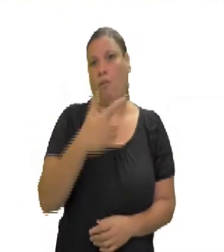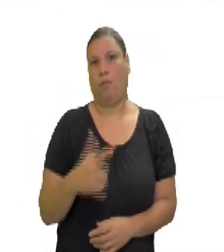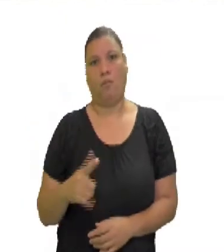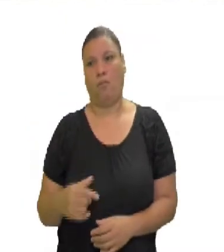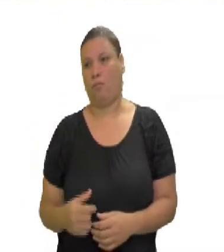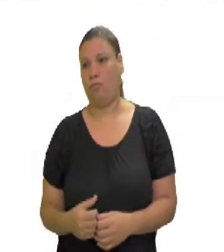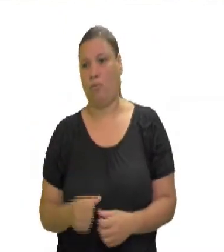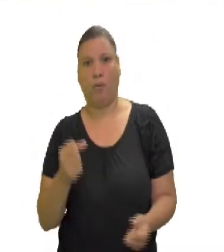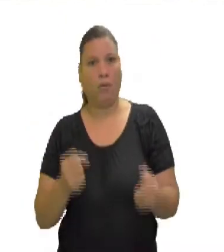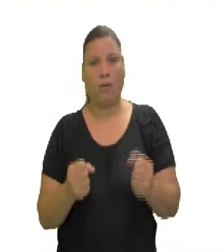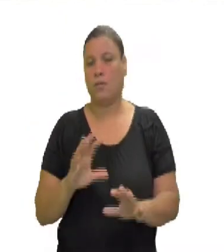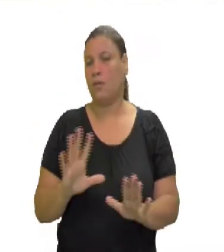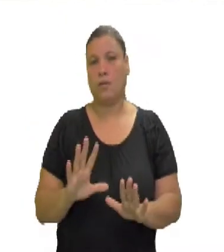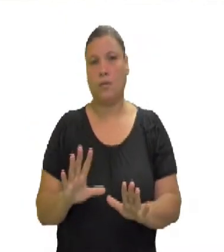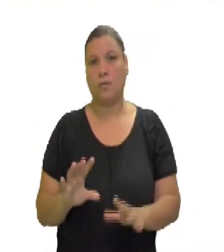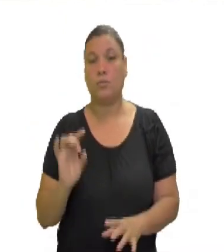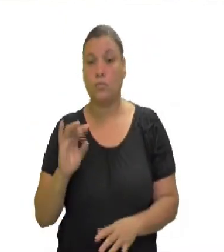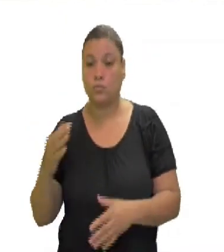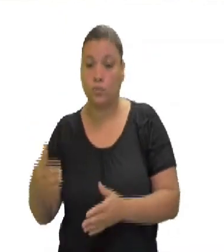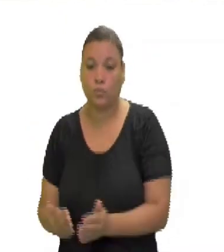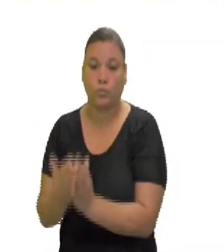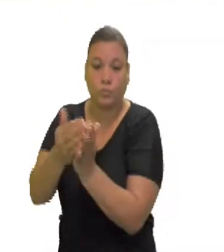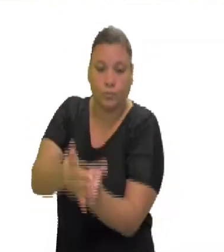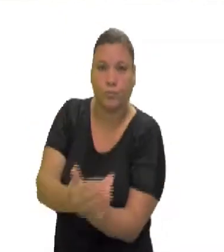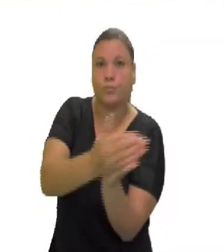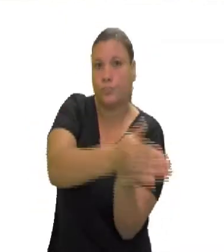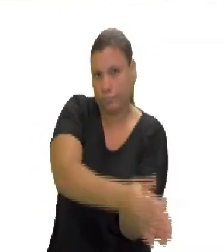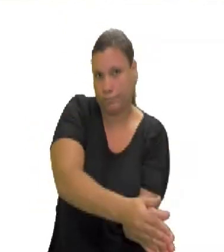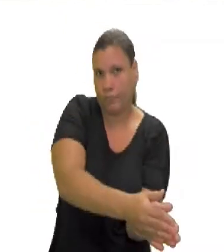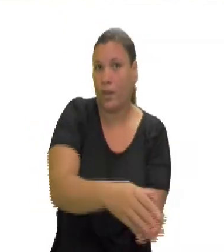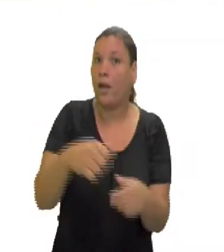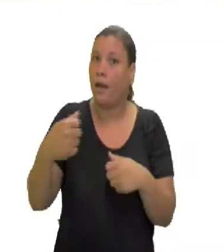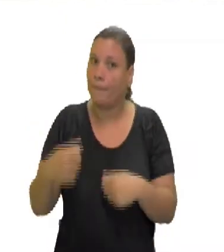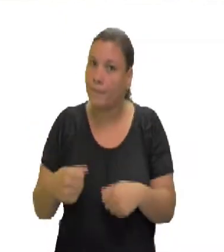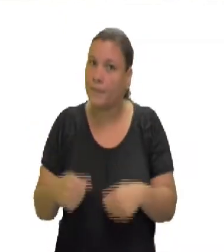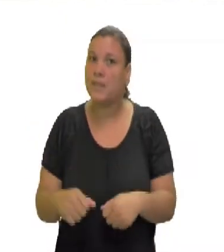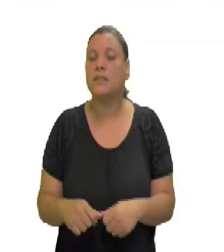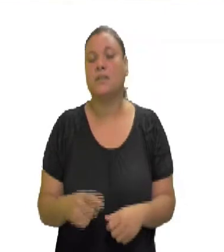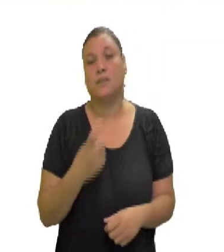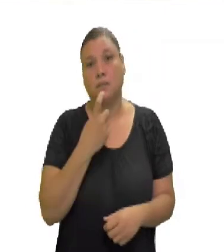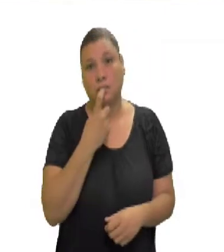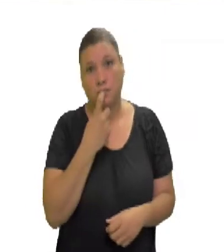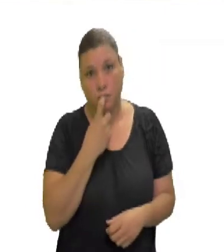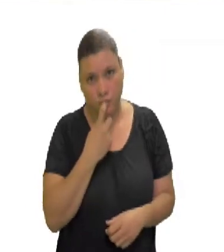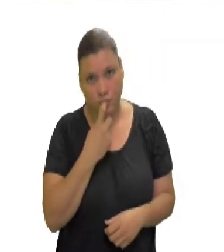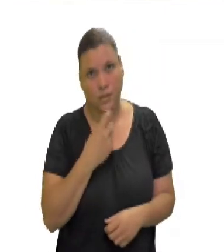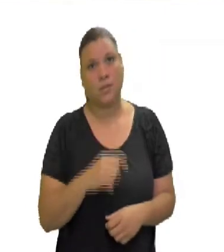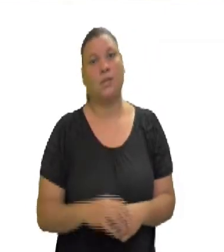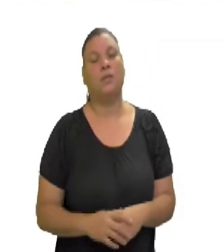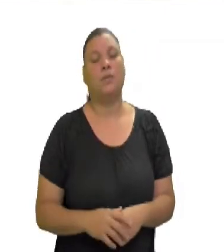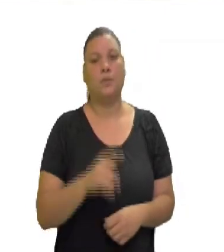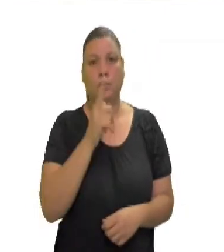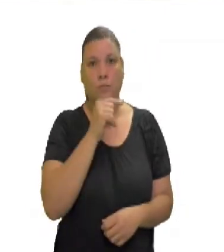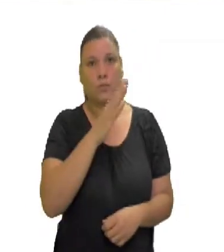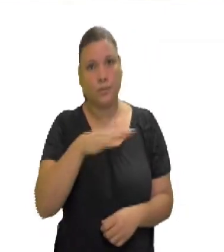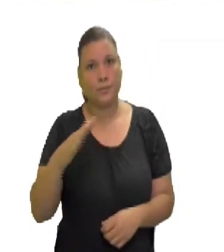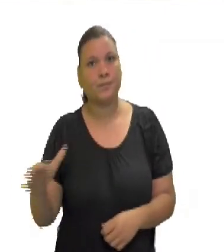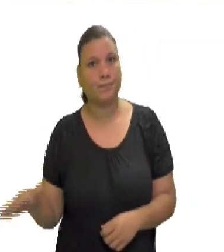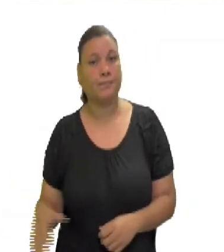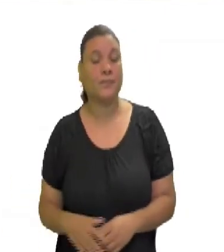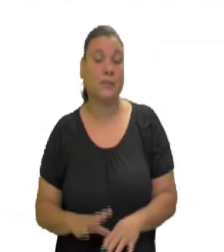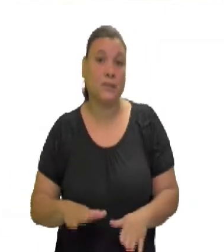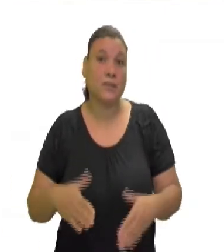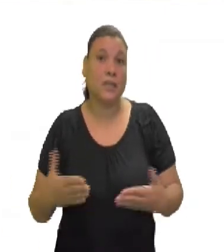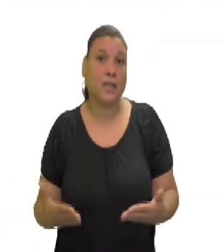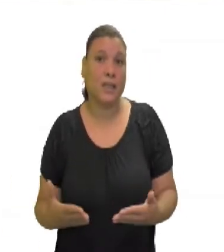próximo ao mar, as regiões mais próximas, litorâneas que a gente chama, para facilitar o